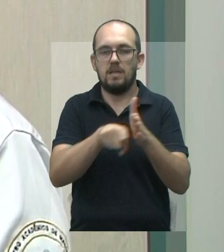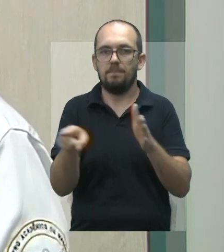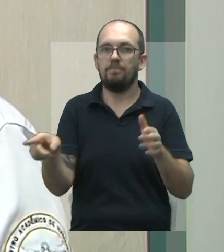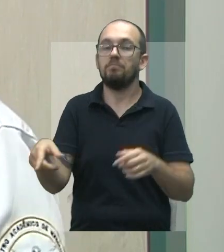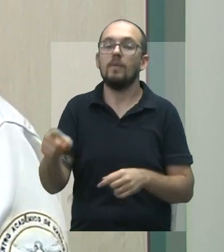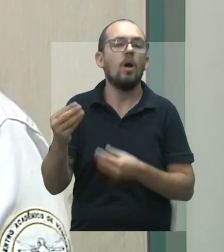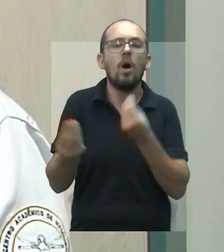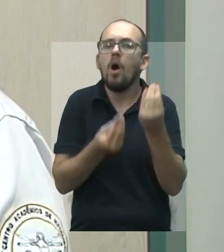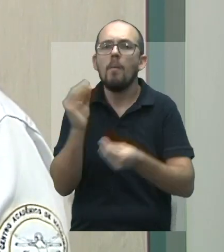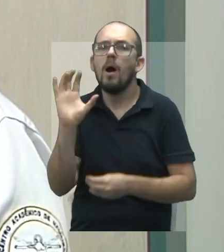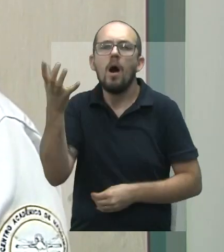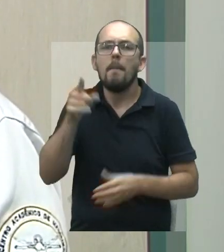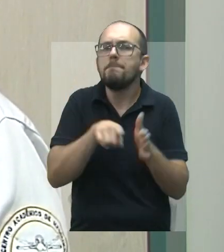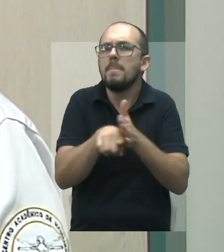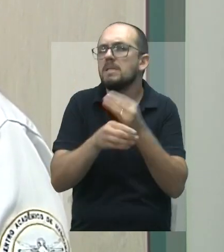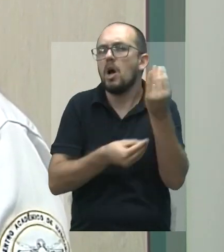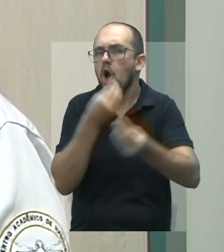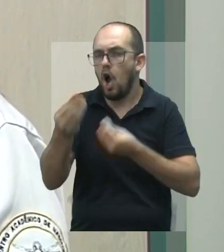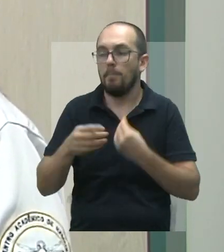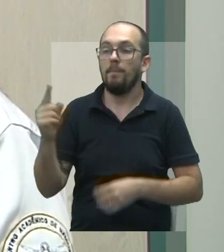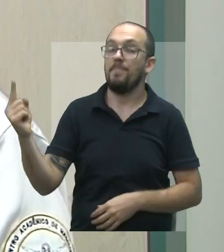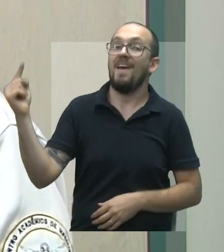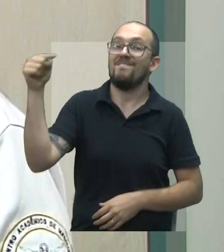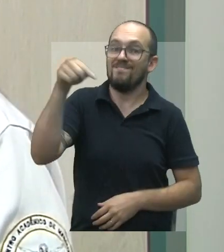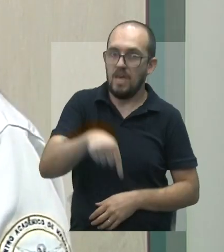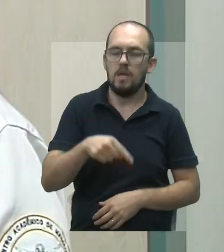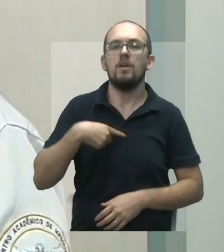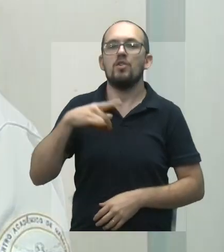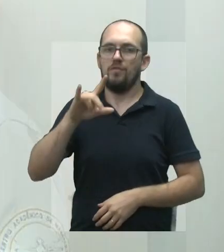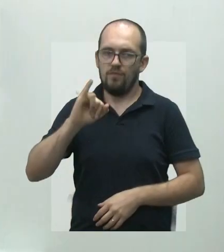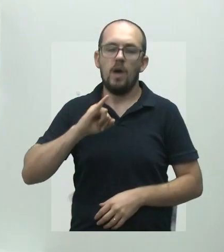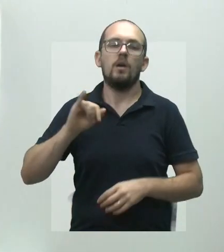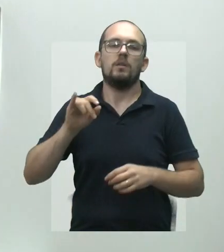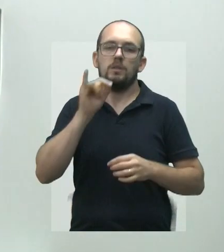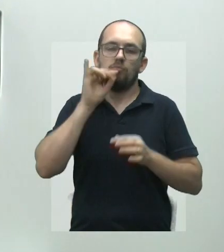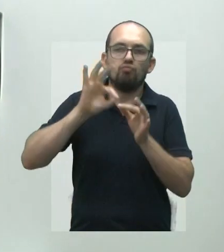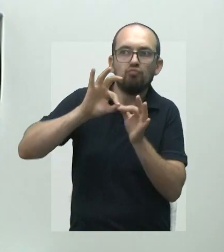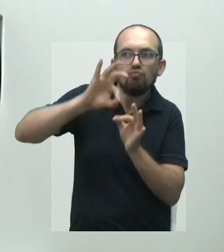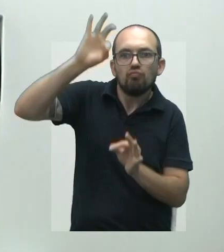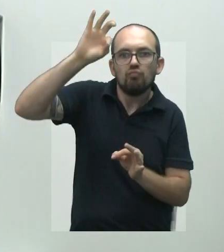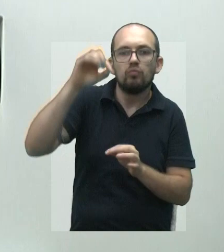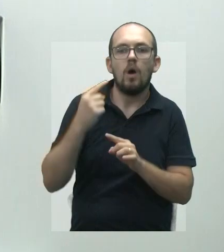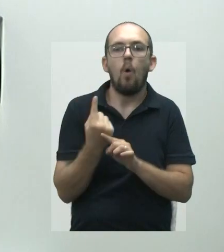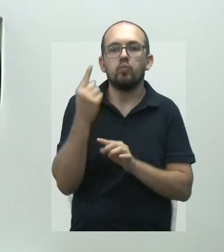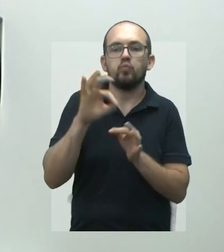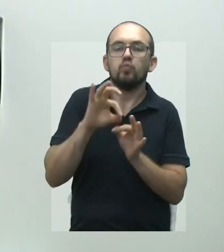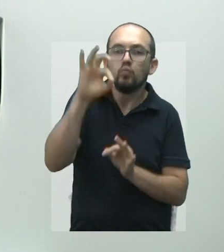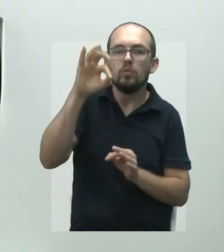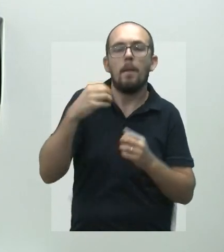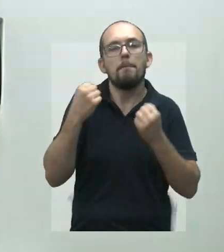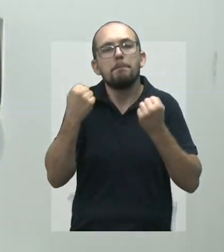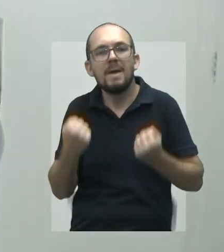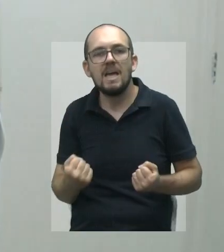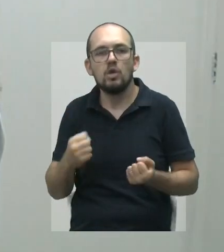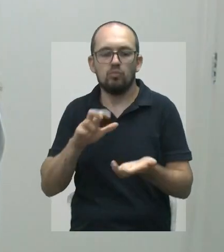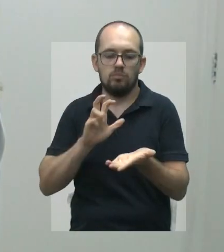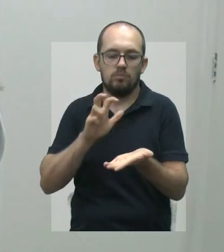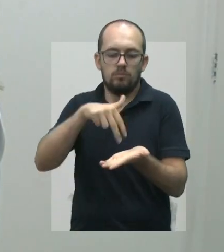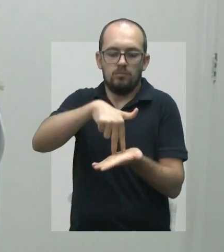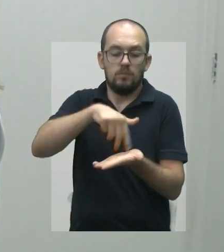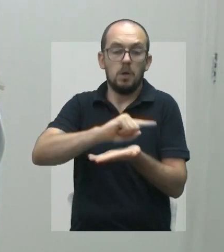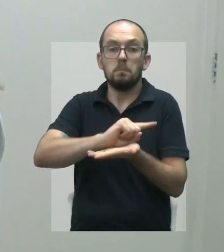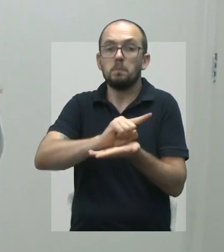na pesquisa? Ela vem, nós faremos algumas medidas, então medida de altura, medida de peso, medida de